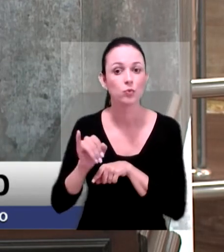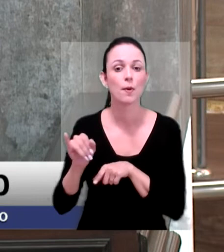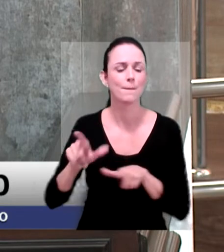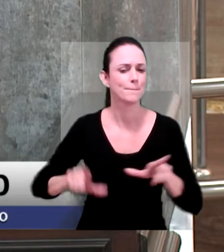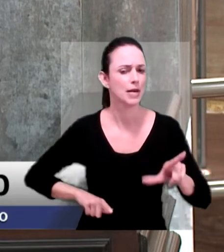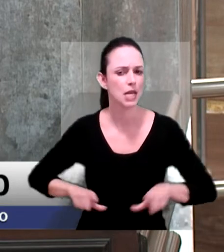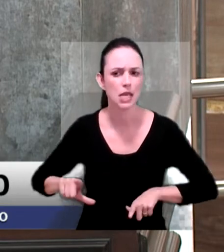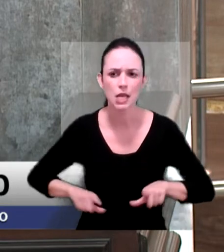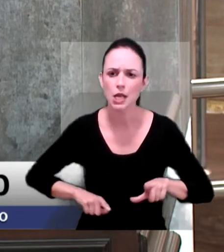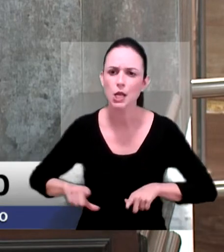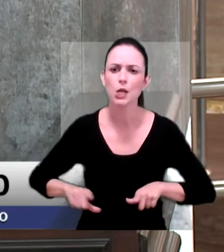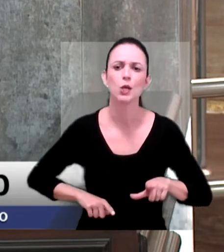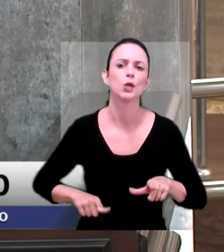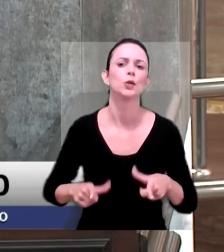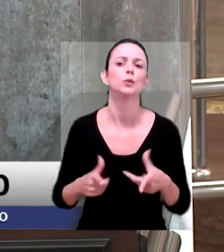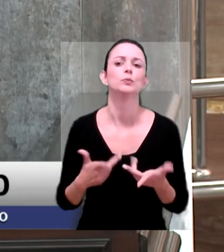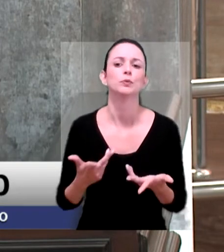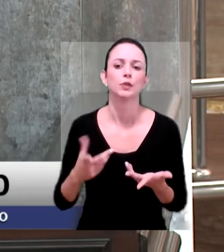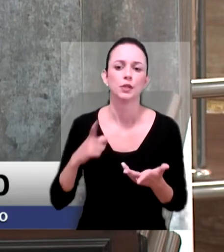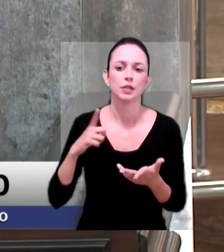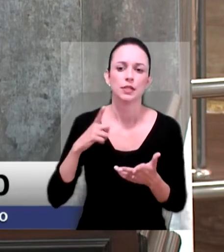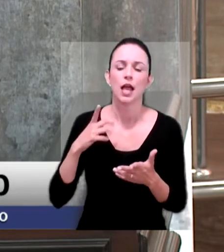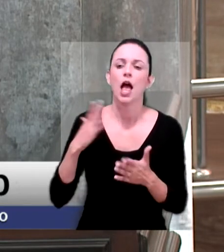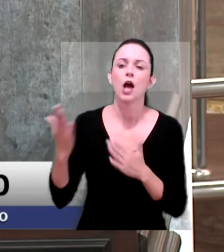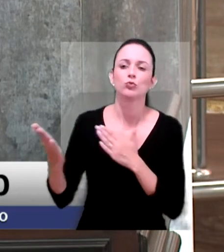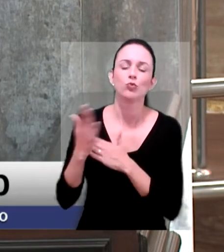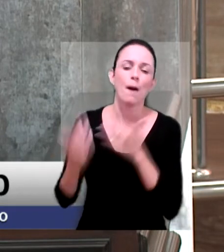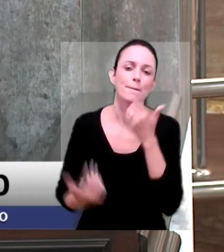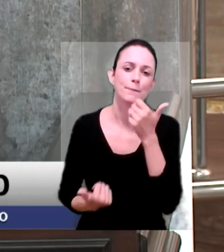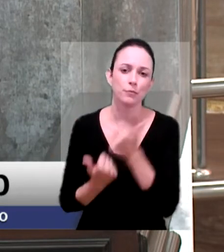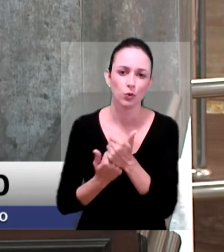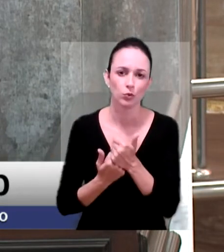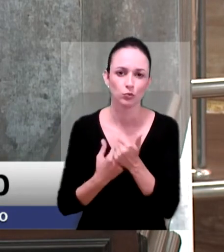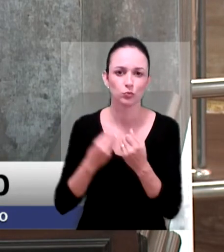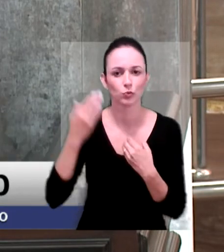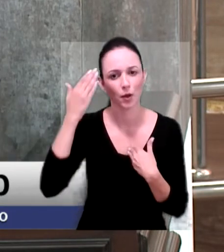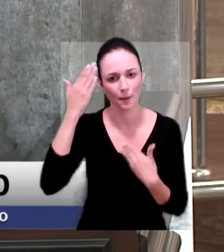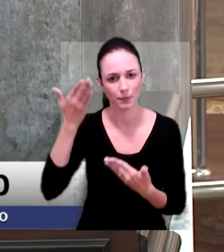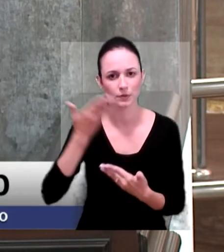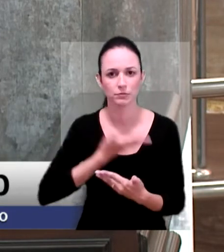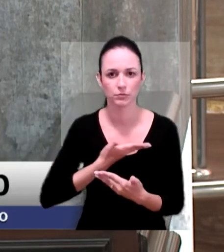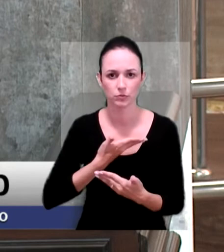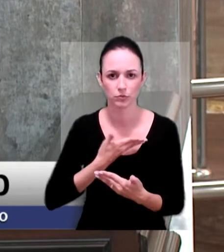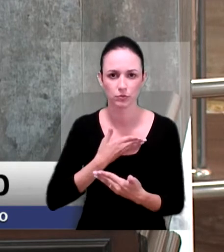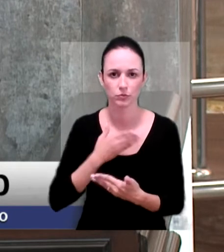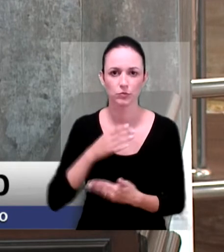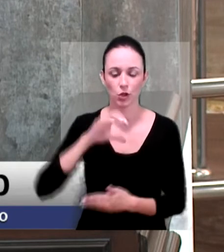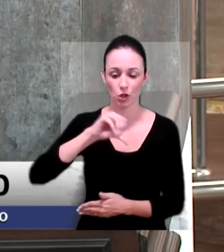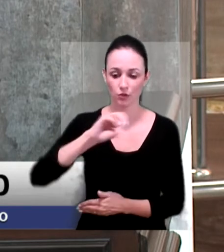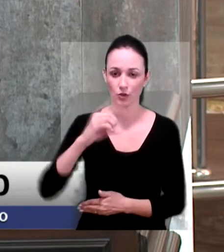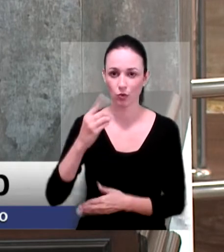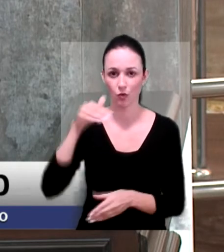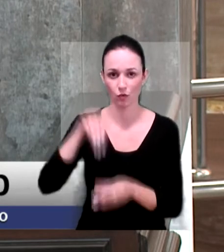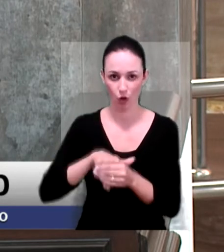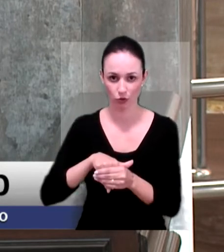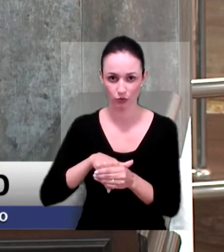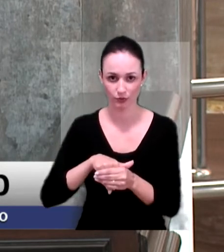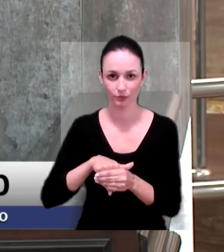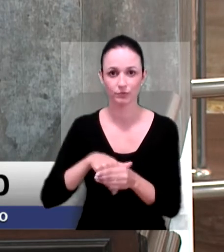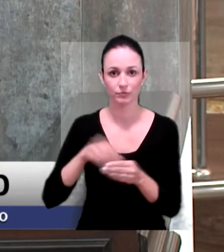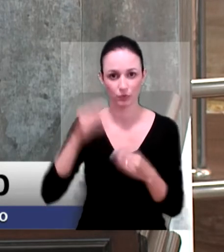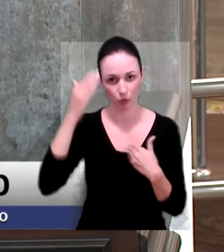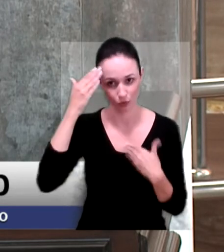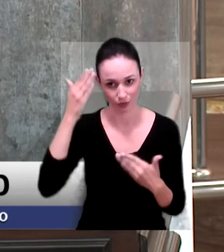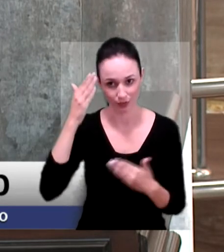nos apoiaram. Então, eu sou muito grato a todos os amigos, a todos os 901 votos que eu fiz. Então, sou muito grato e que Deus venha